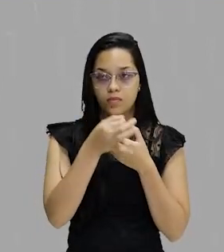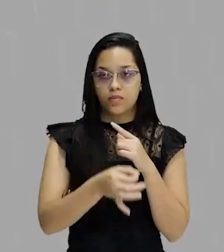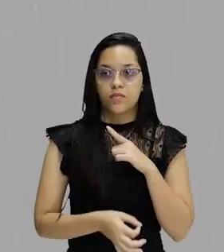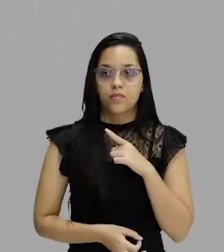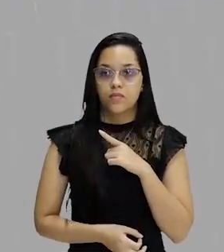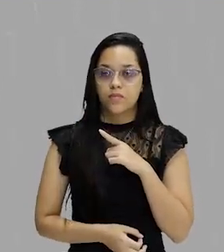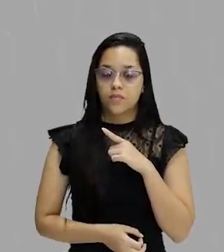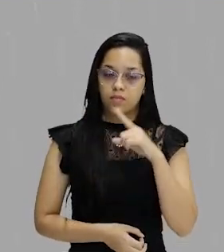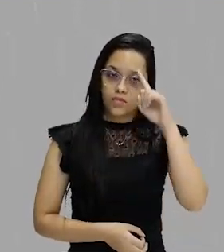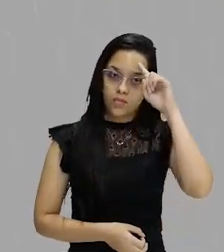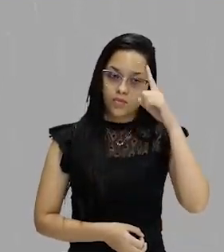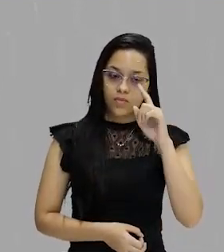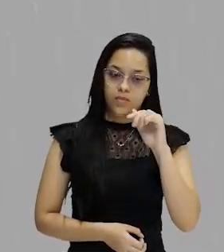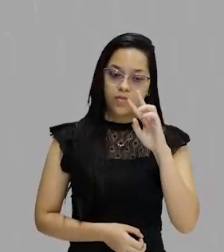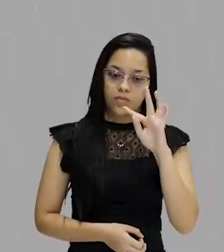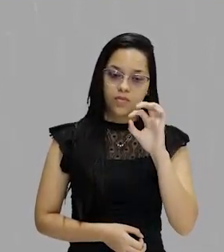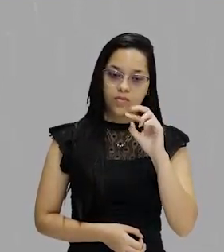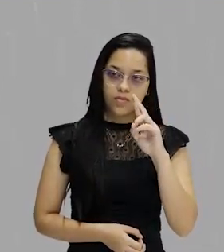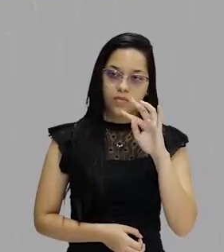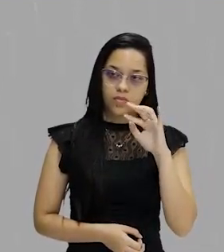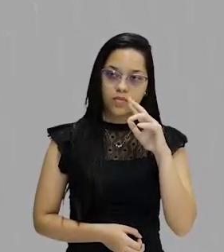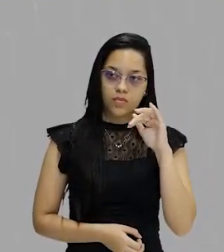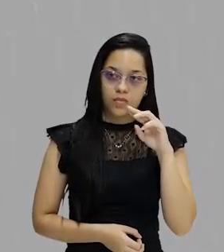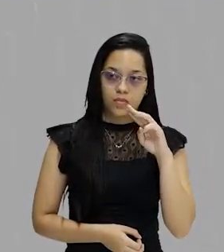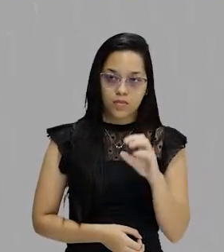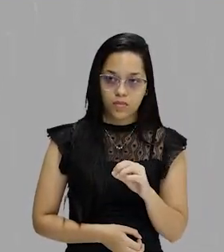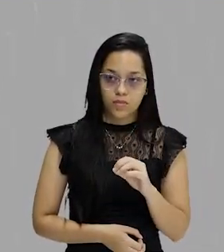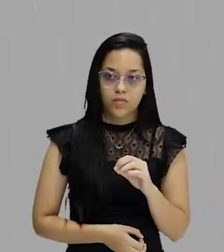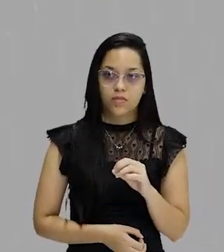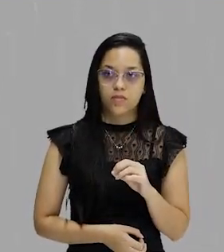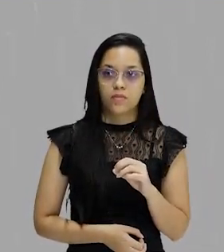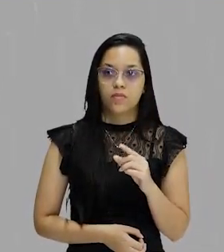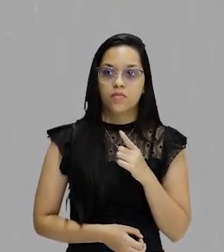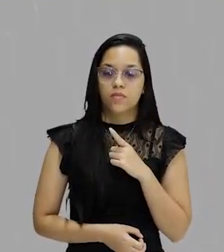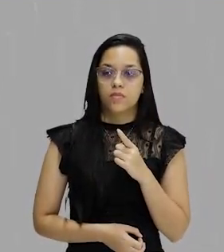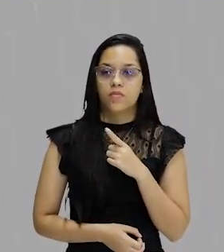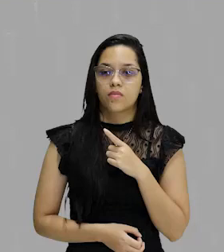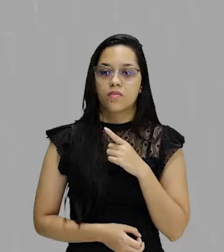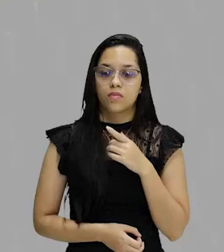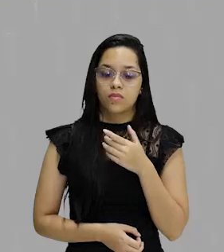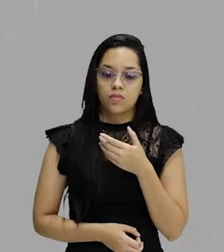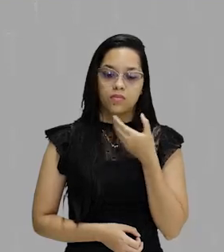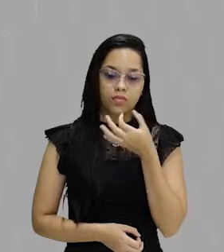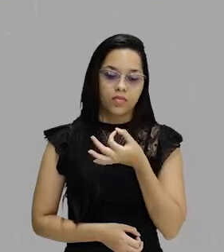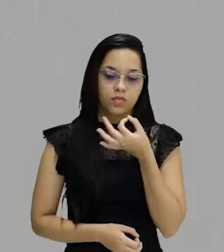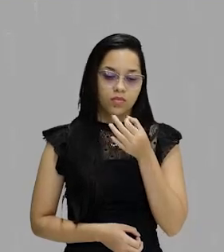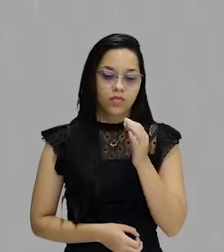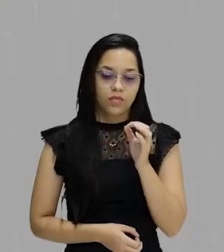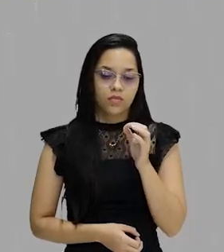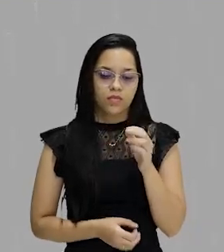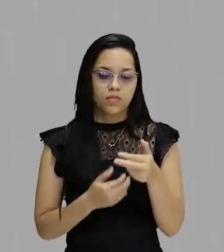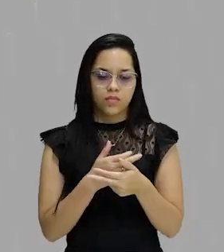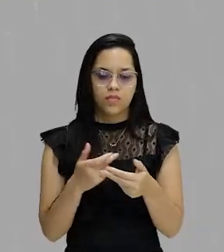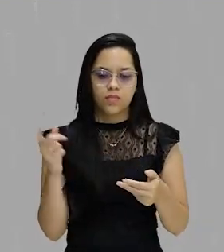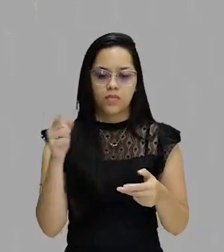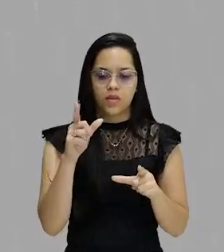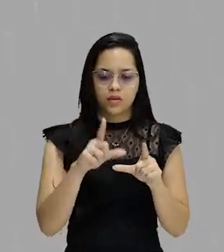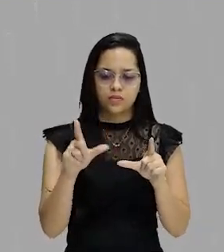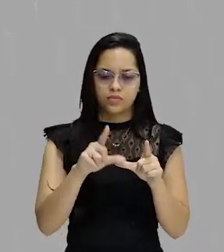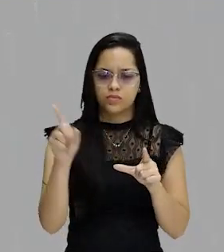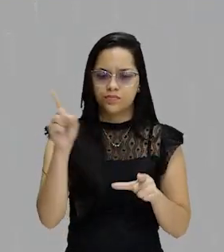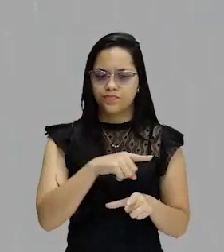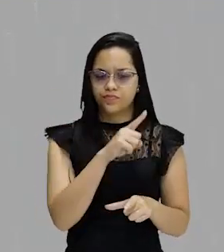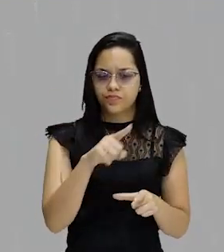esse autoritarismo, esse fechamento político no país, e sendo censurado, e trechos das letras de